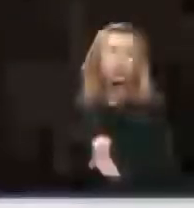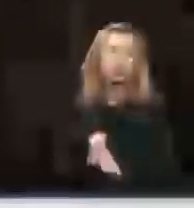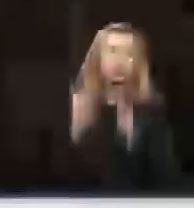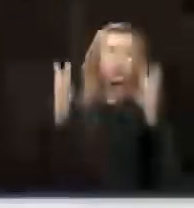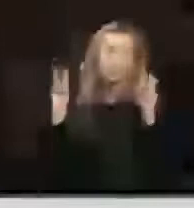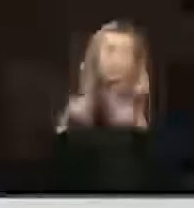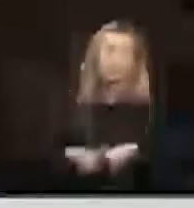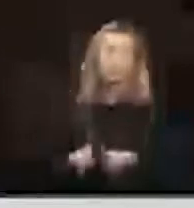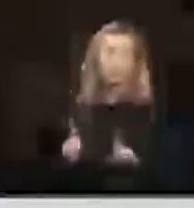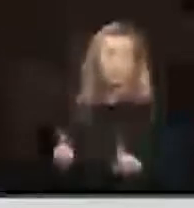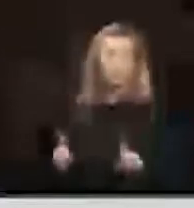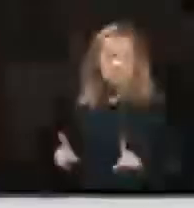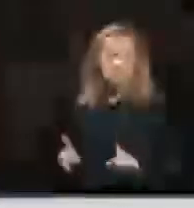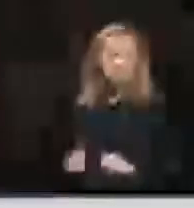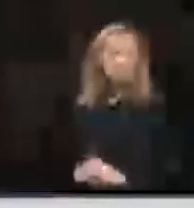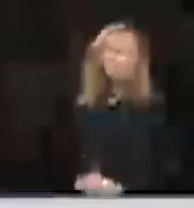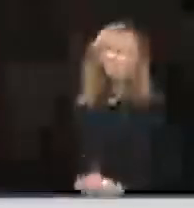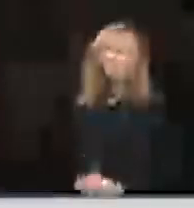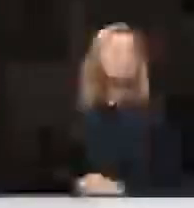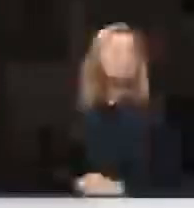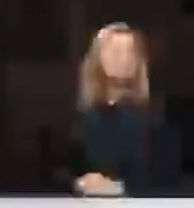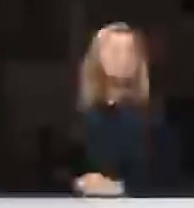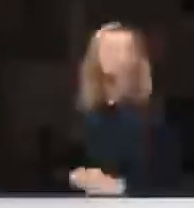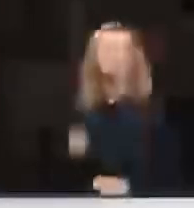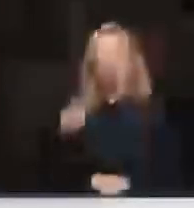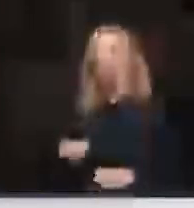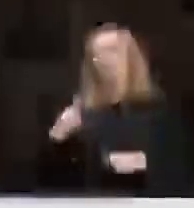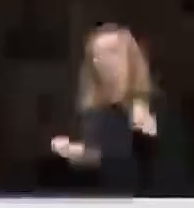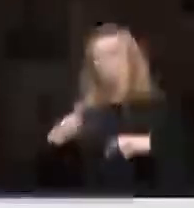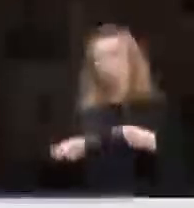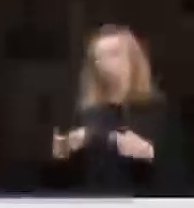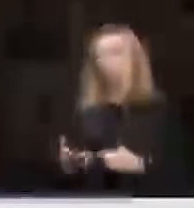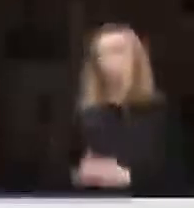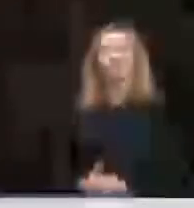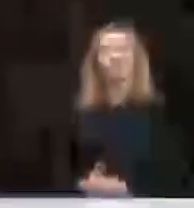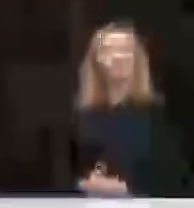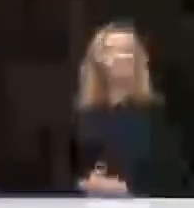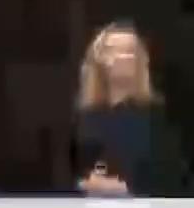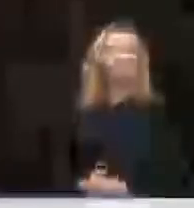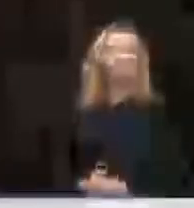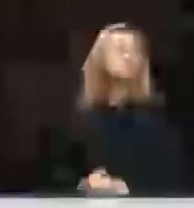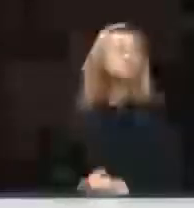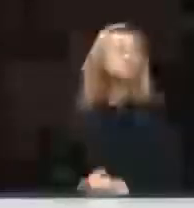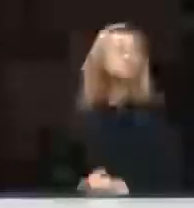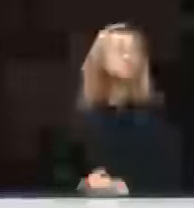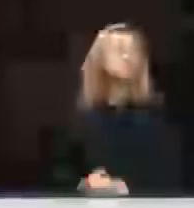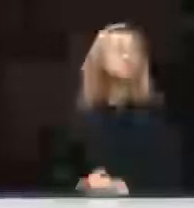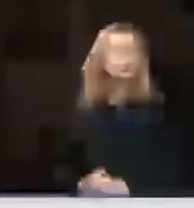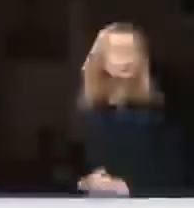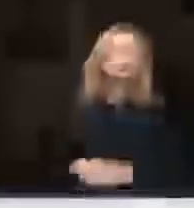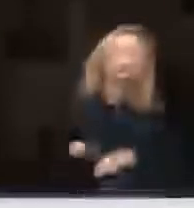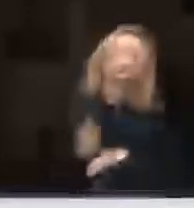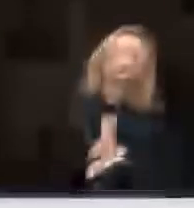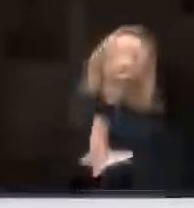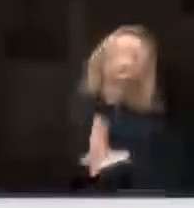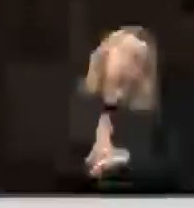Mas é discutível, em face da Constituição,